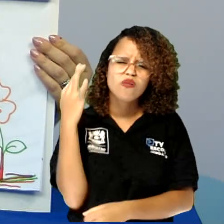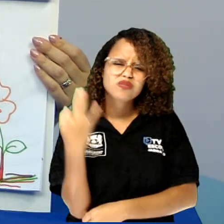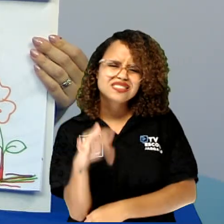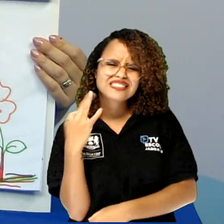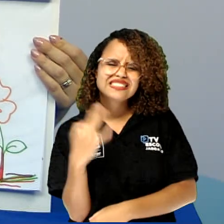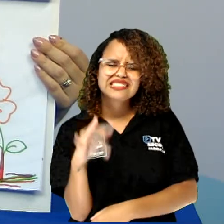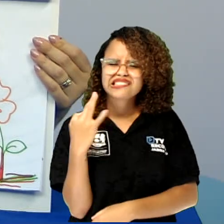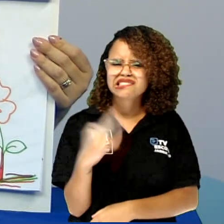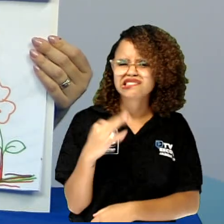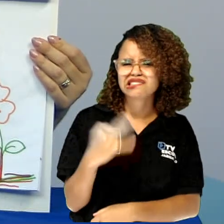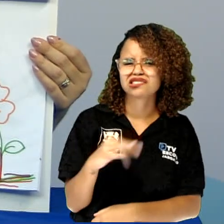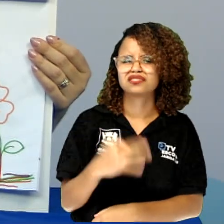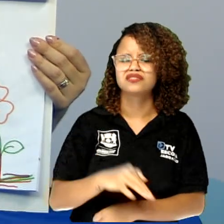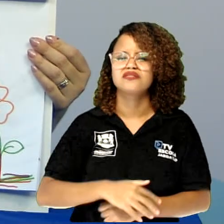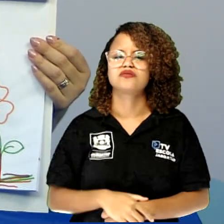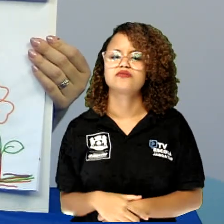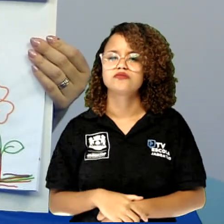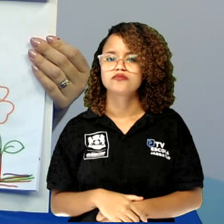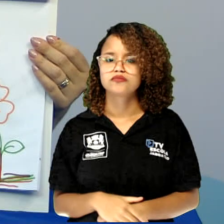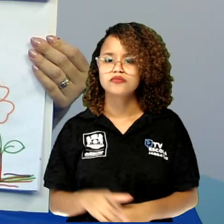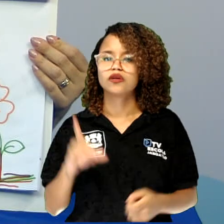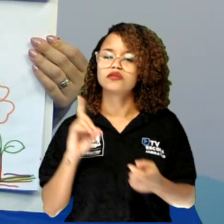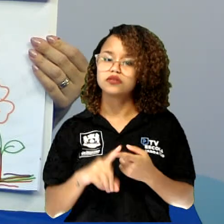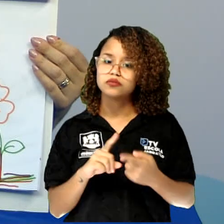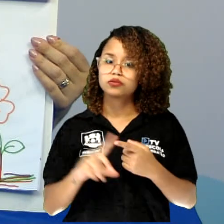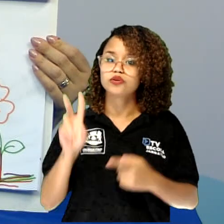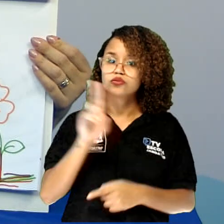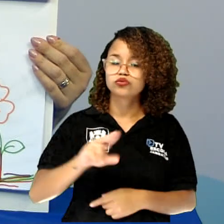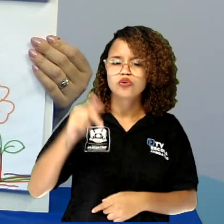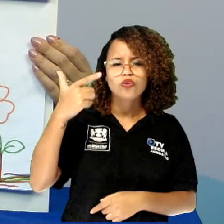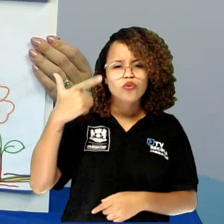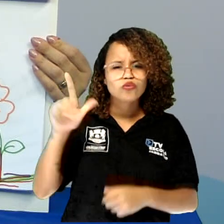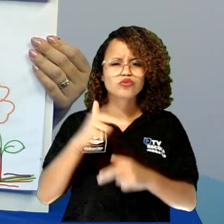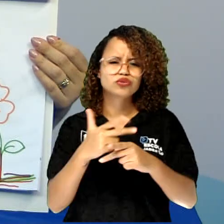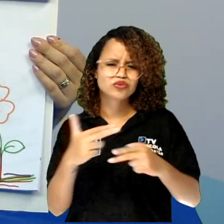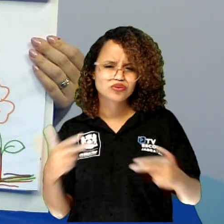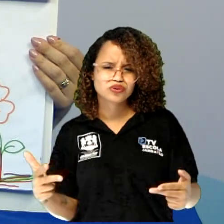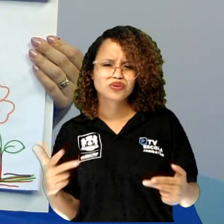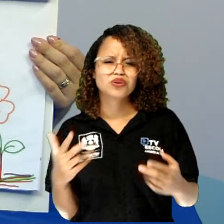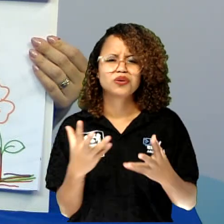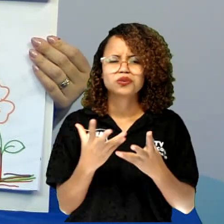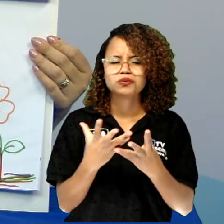dolorida, ai, ai, ai. Também usou outros inseticidas muito